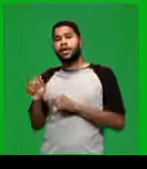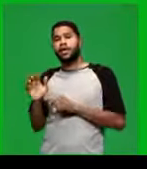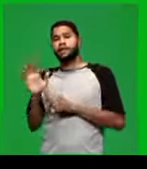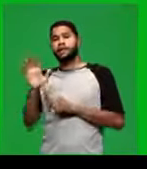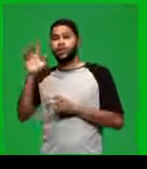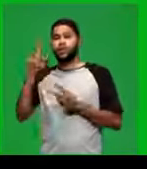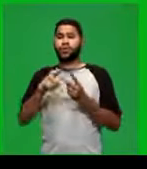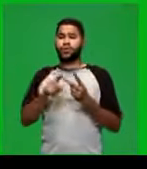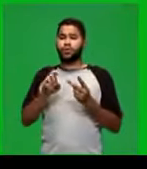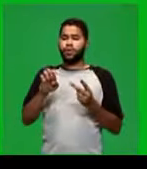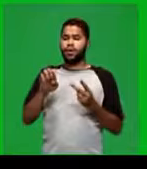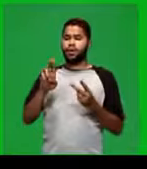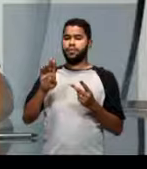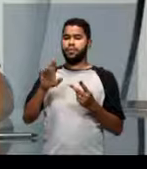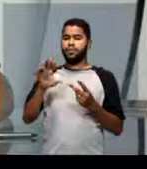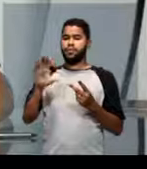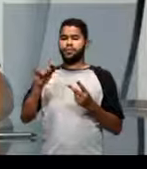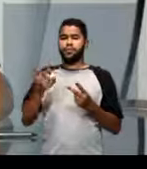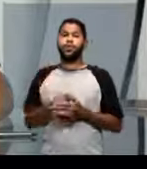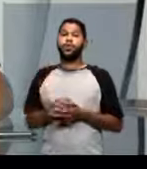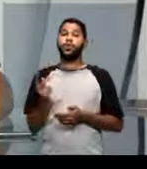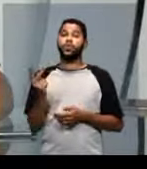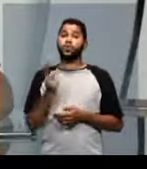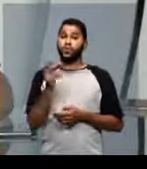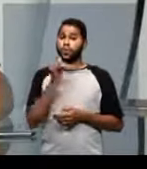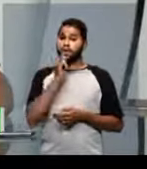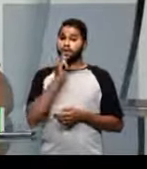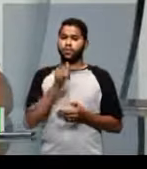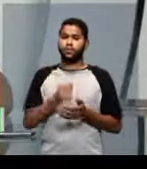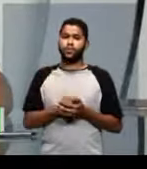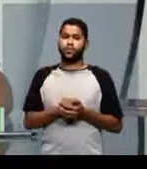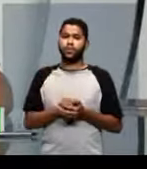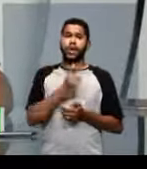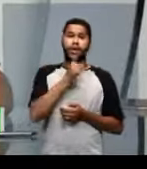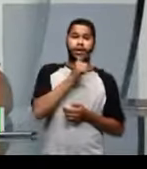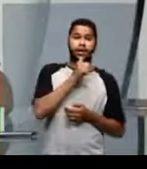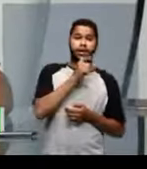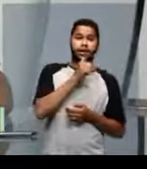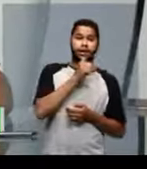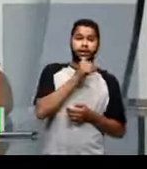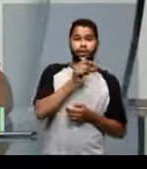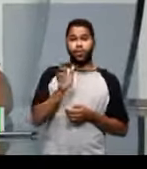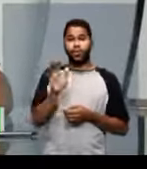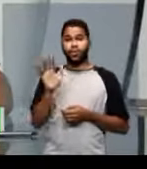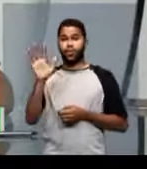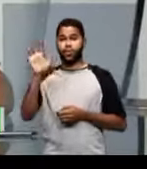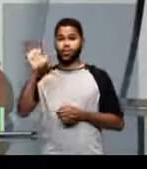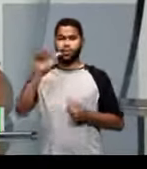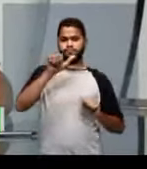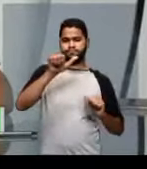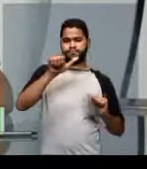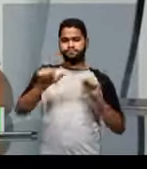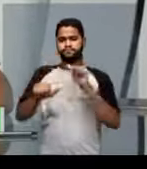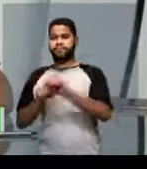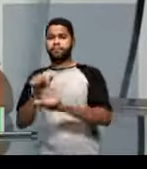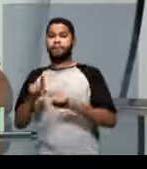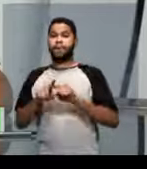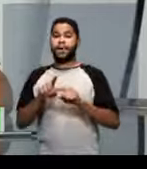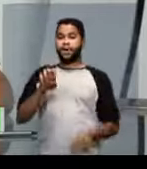ebulição? Então, todos os dois são passagens do estado líquido para o estado gasoso. Porém,